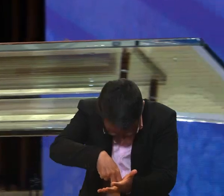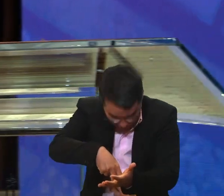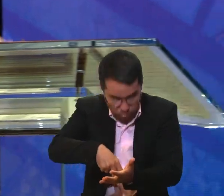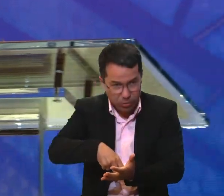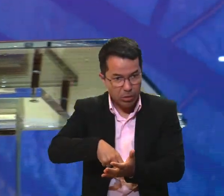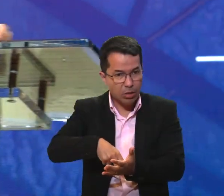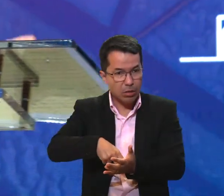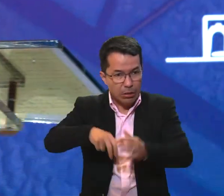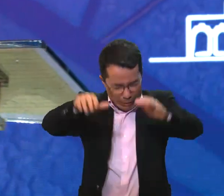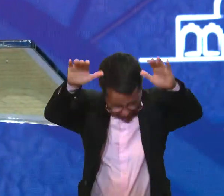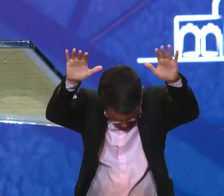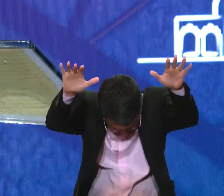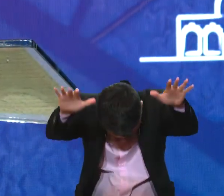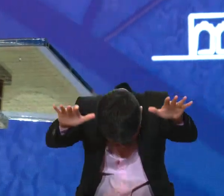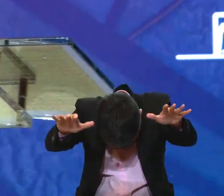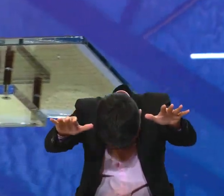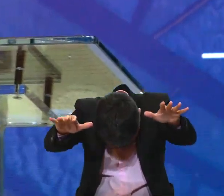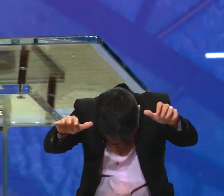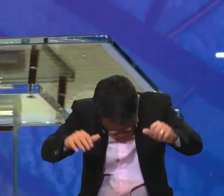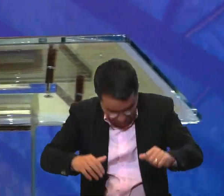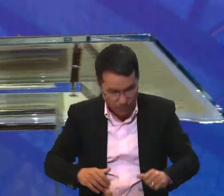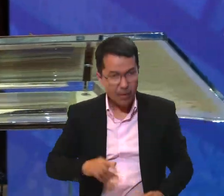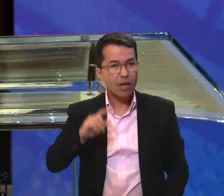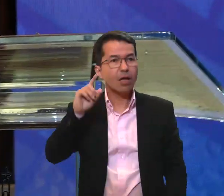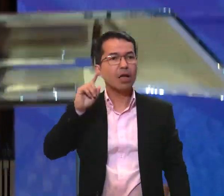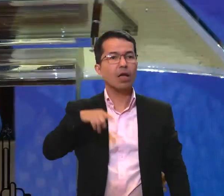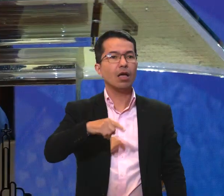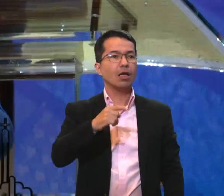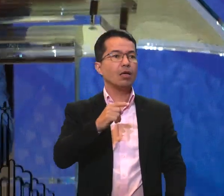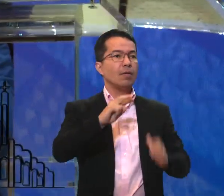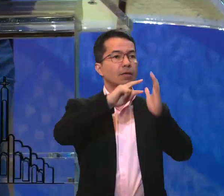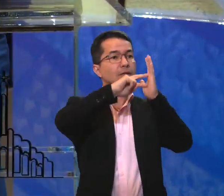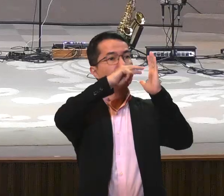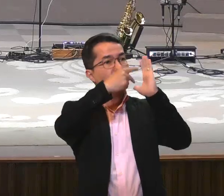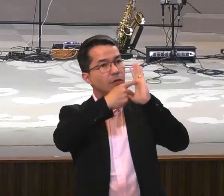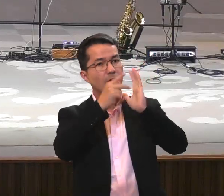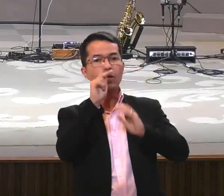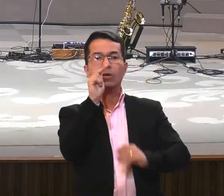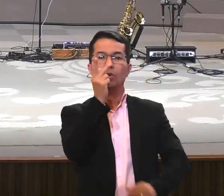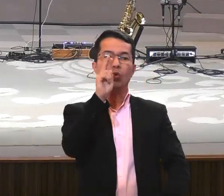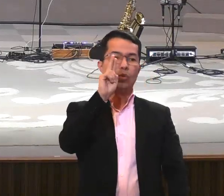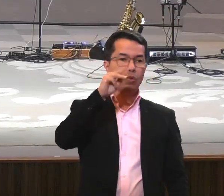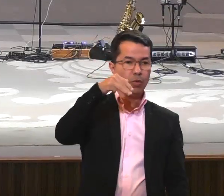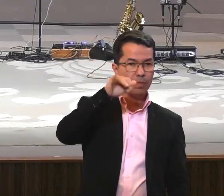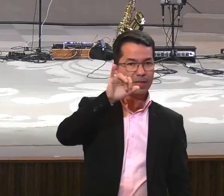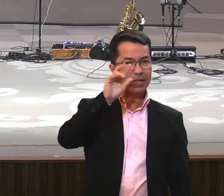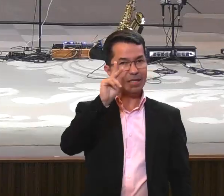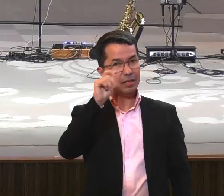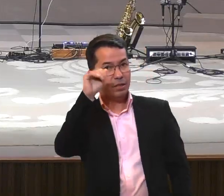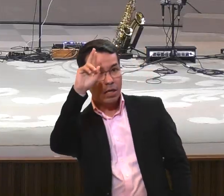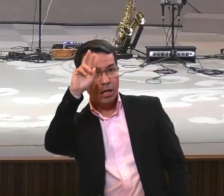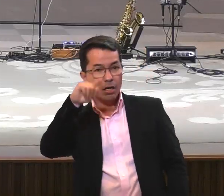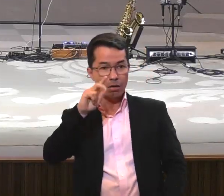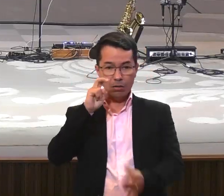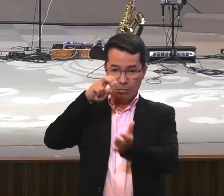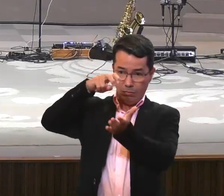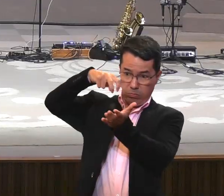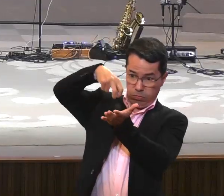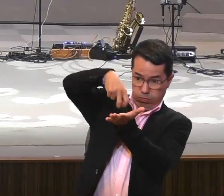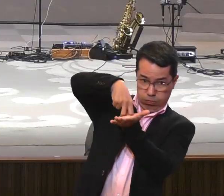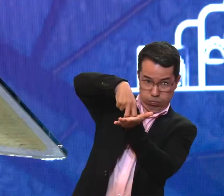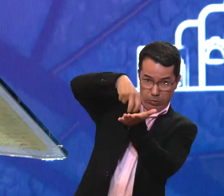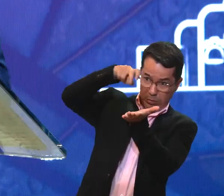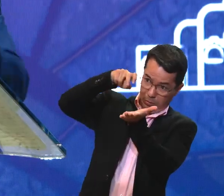palavra humilhar significa dobrar, ajoelhar. No hebraico ela significa isso,